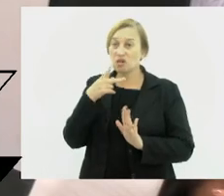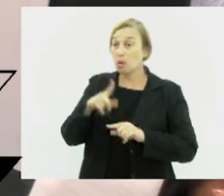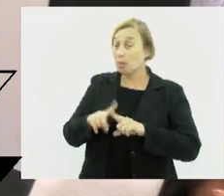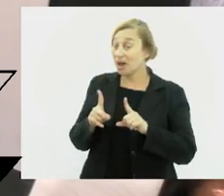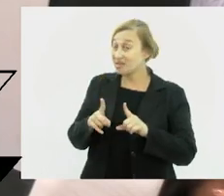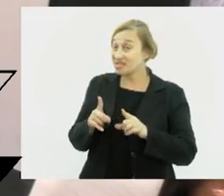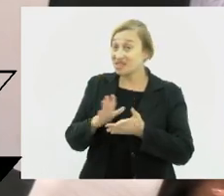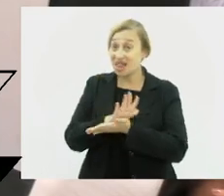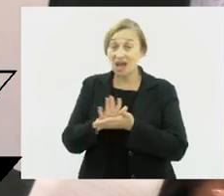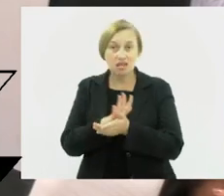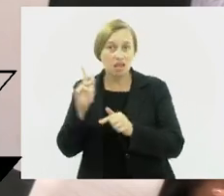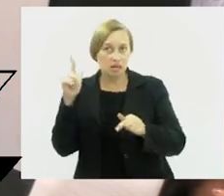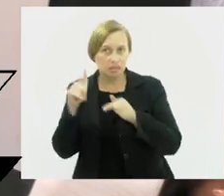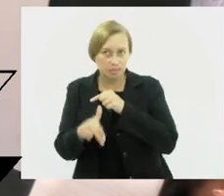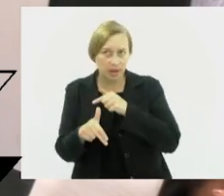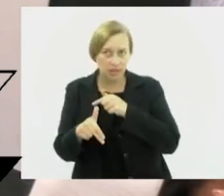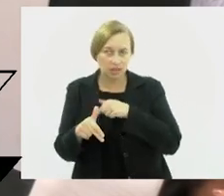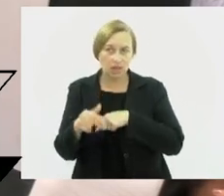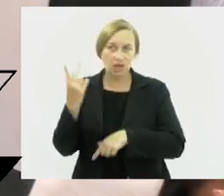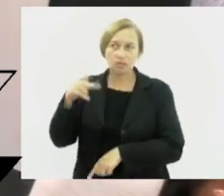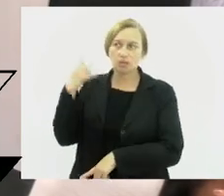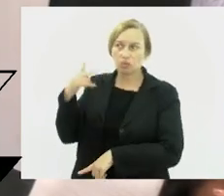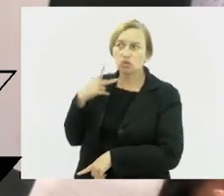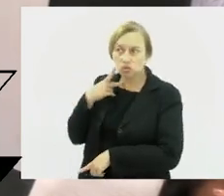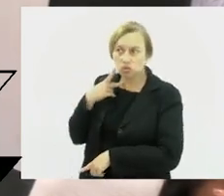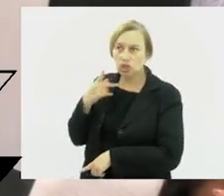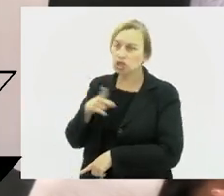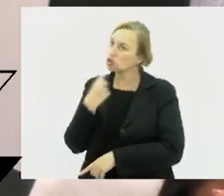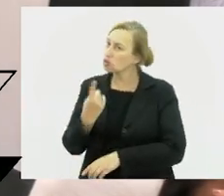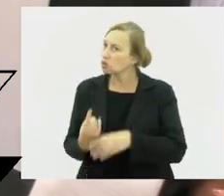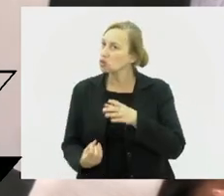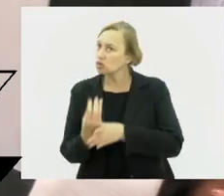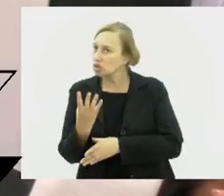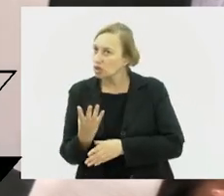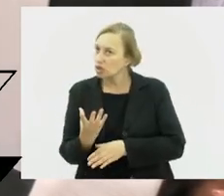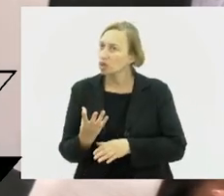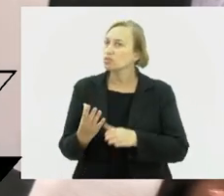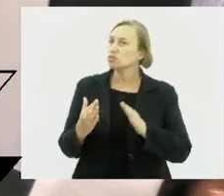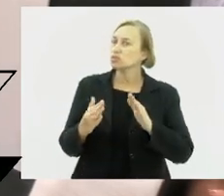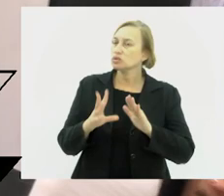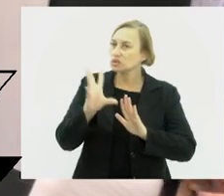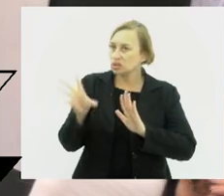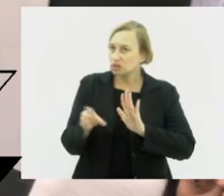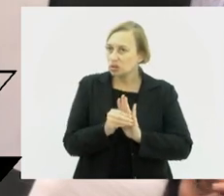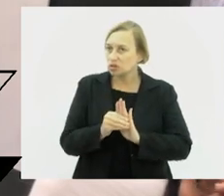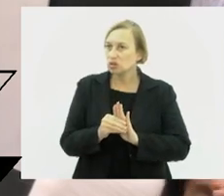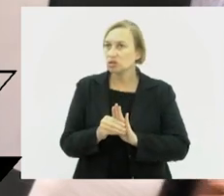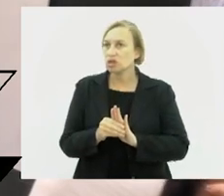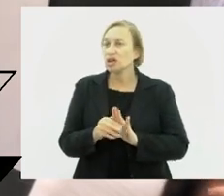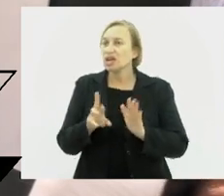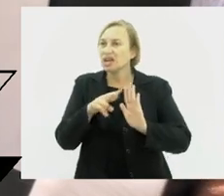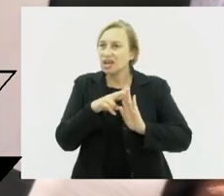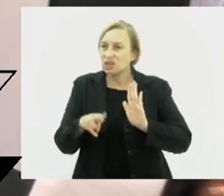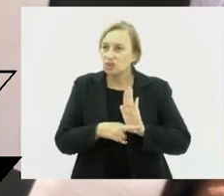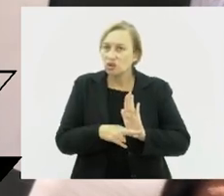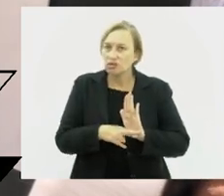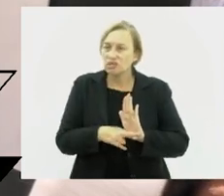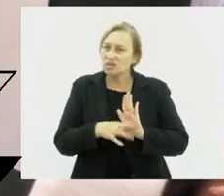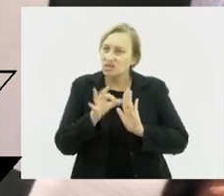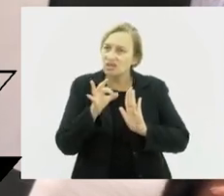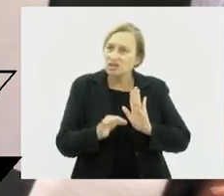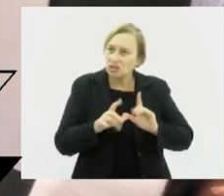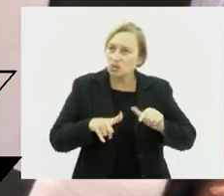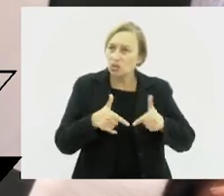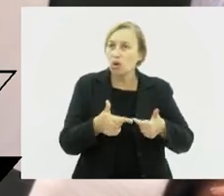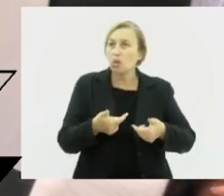impede, doutora promotora, que a gente constitua, eu quero chamar a atenção da comissão, que a norma seja programática, porque